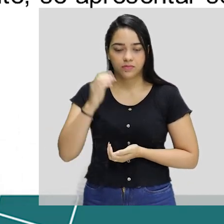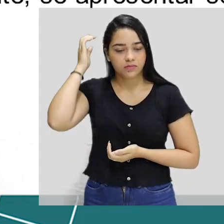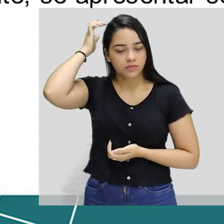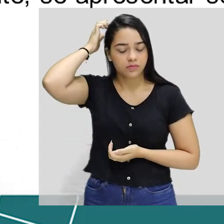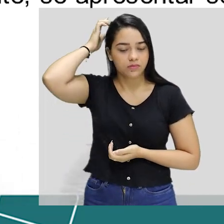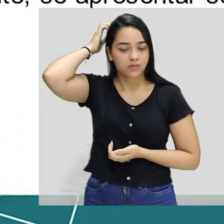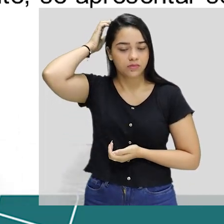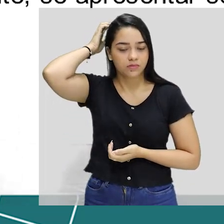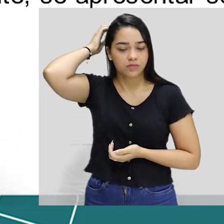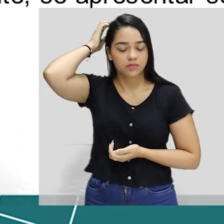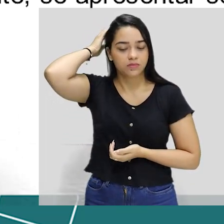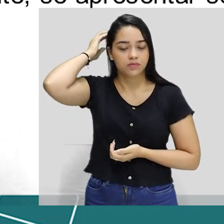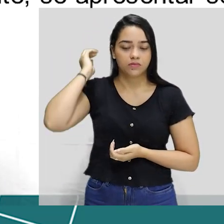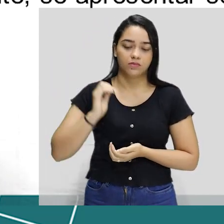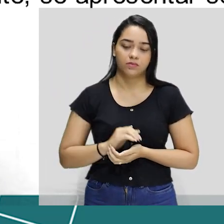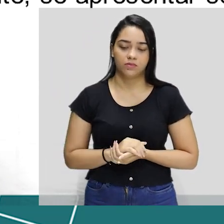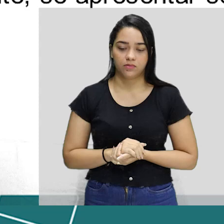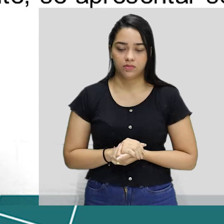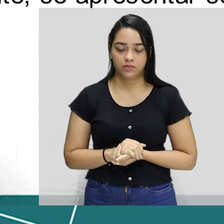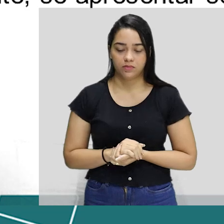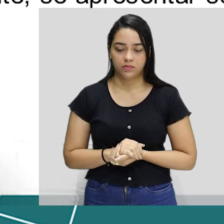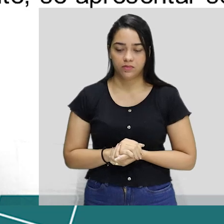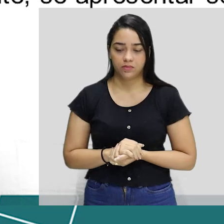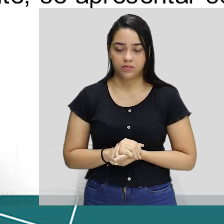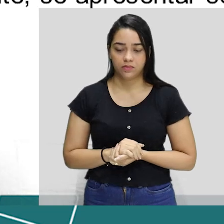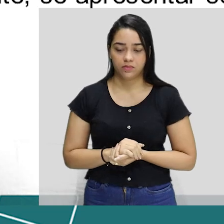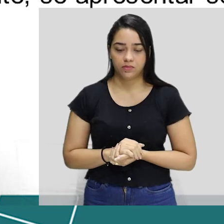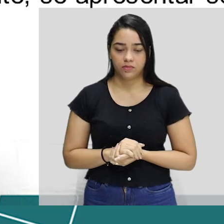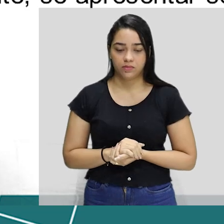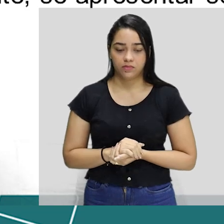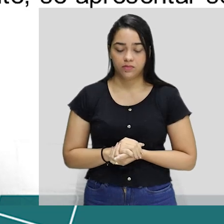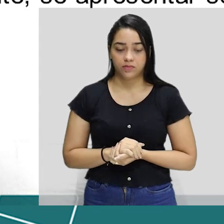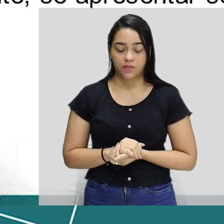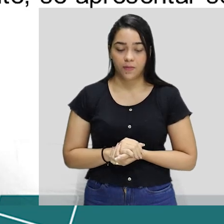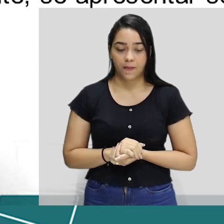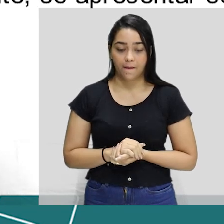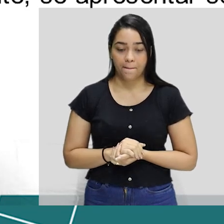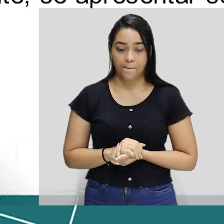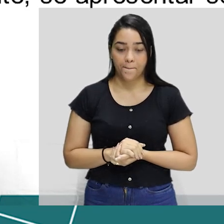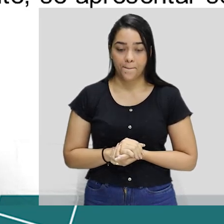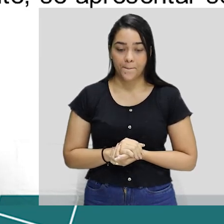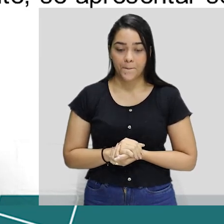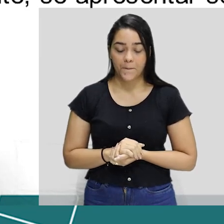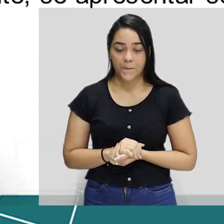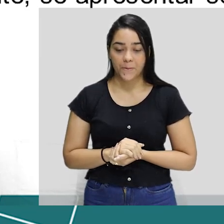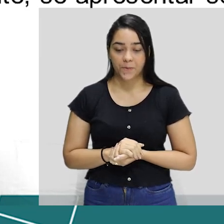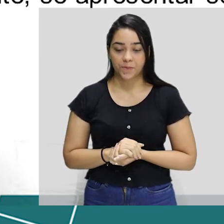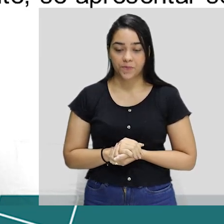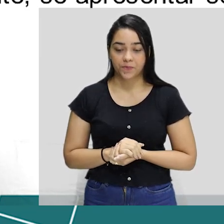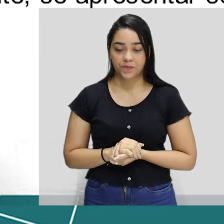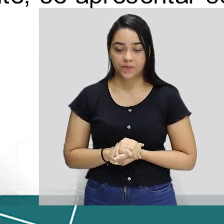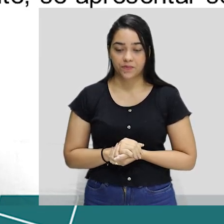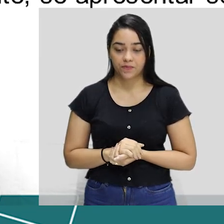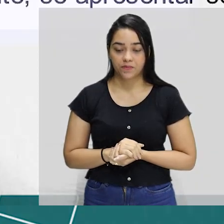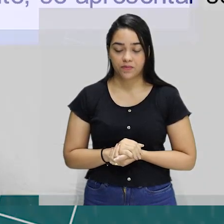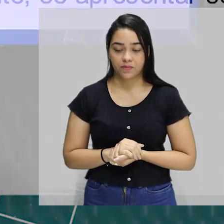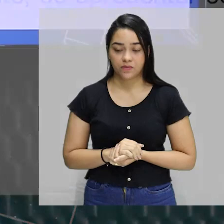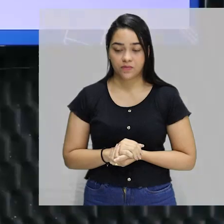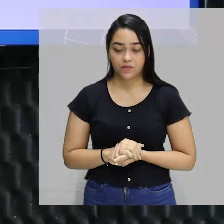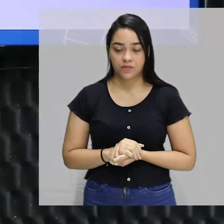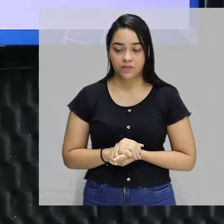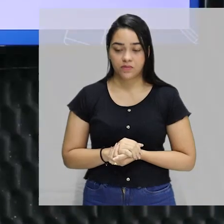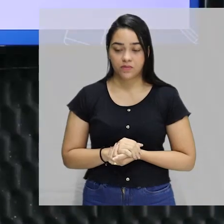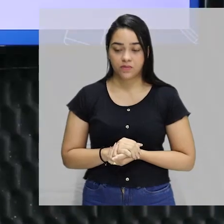são informações novas ou conhecidas, para que o texto tenha fluência. É importante que ele balanceie os dois tipos de